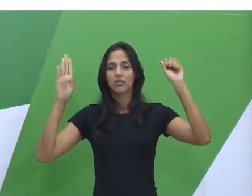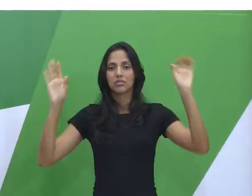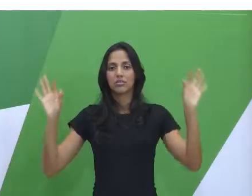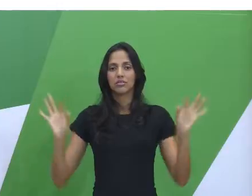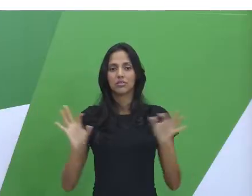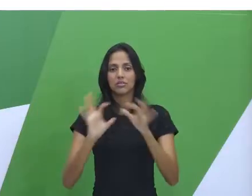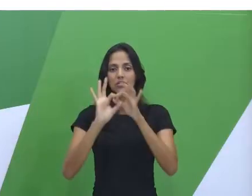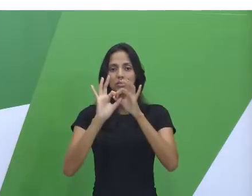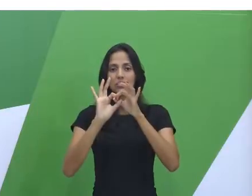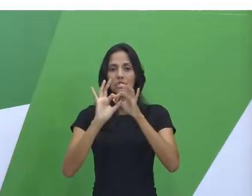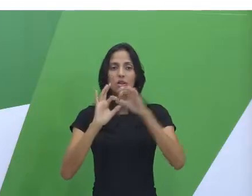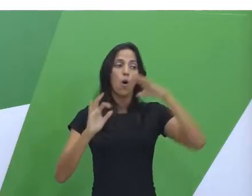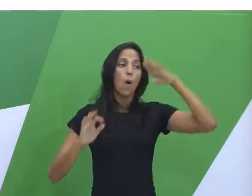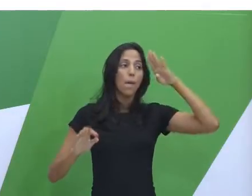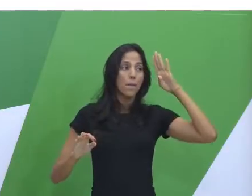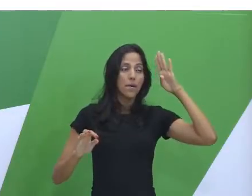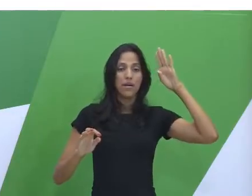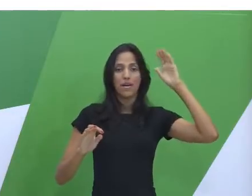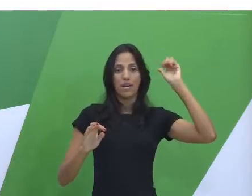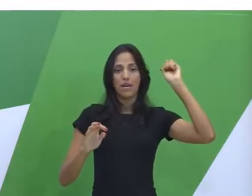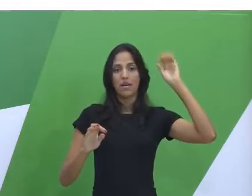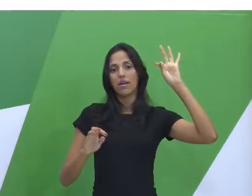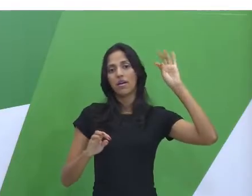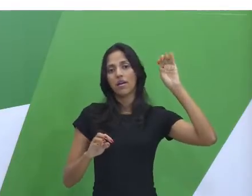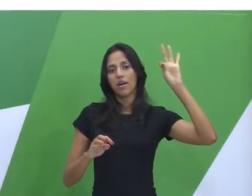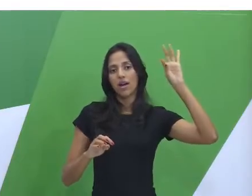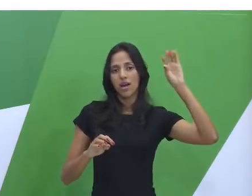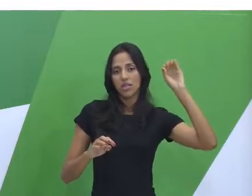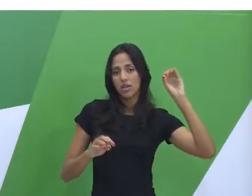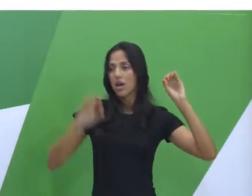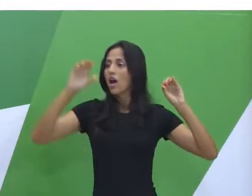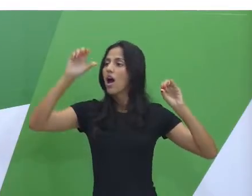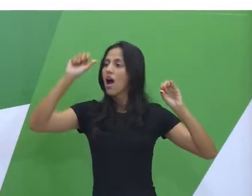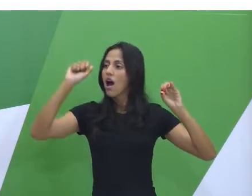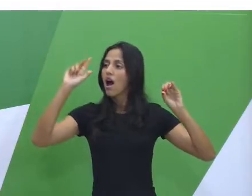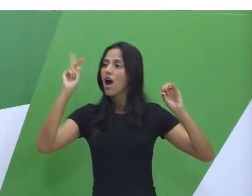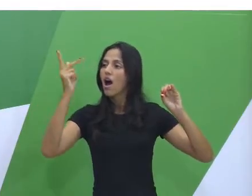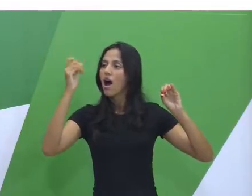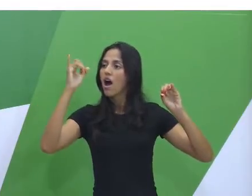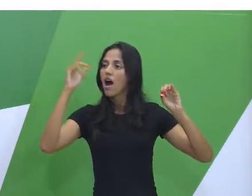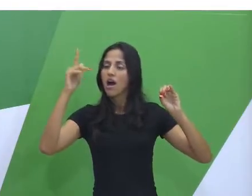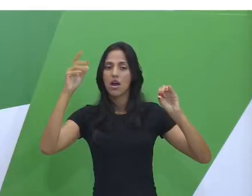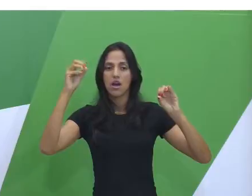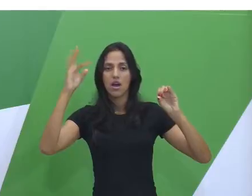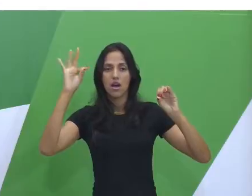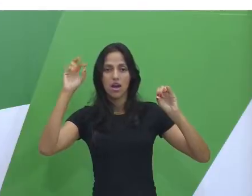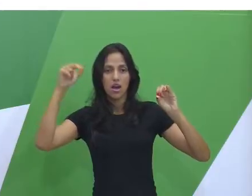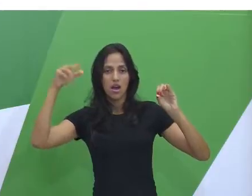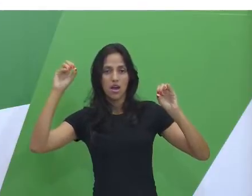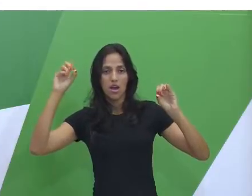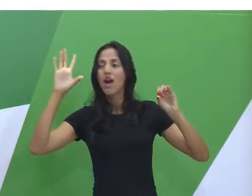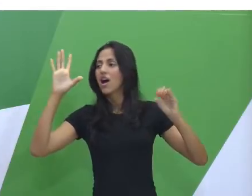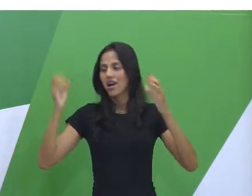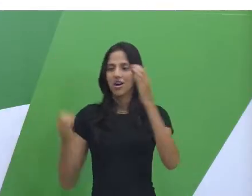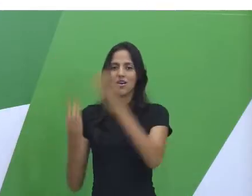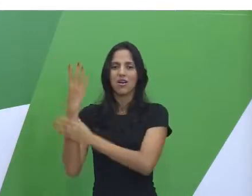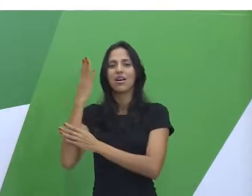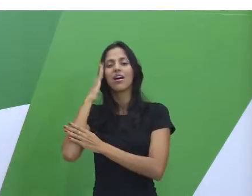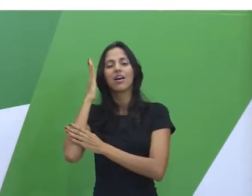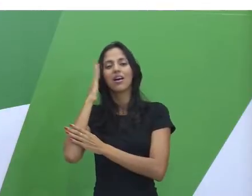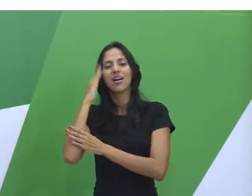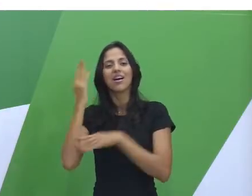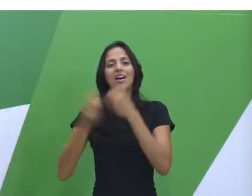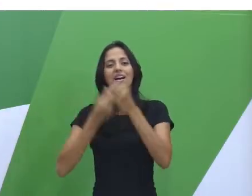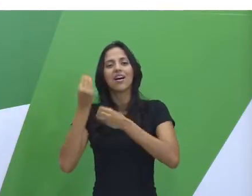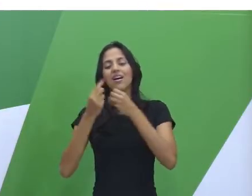que B é cateto, eu já sei a origem do cateto. E que A é hipotenusa, também já sei a origem disso. Quando você